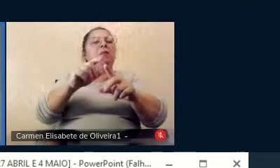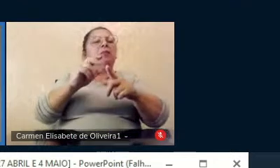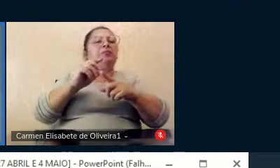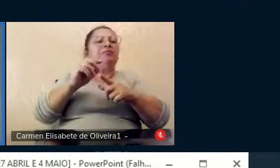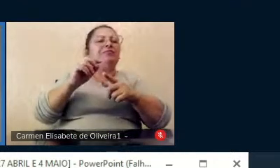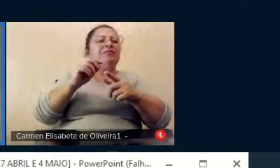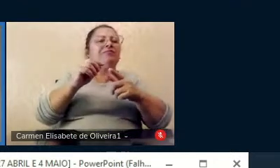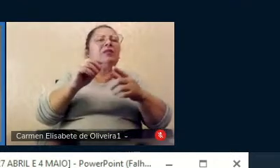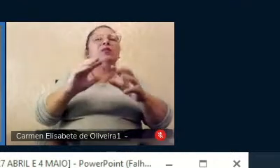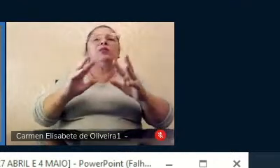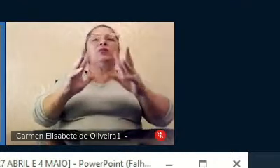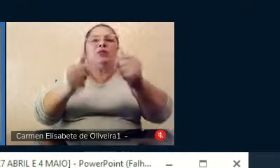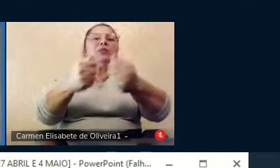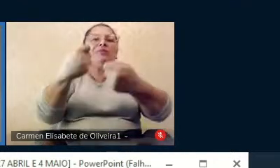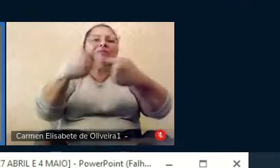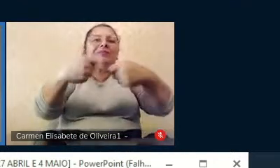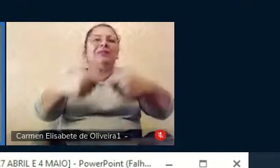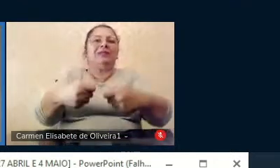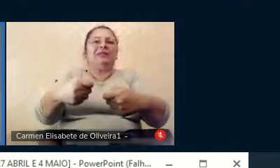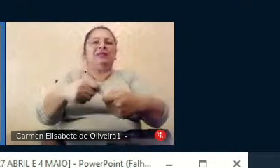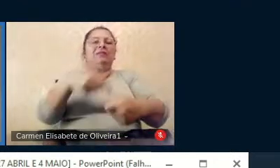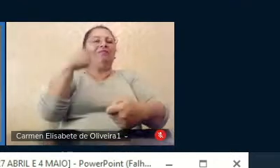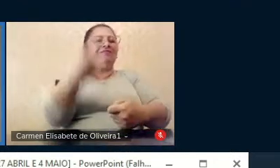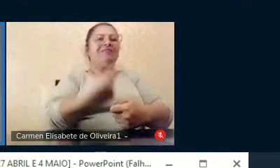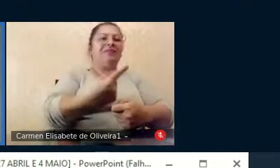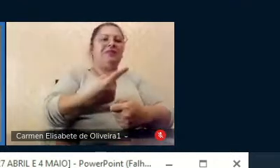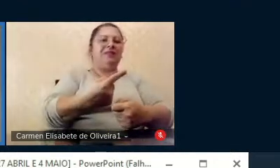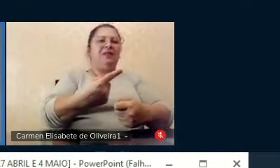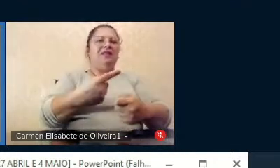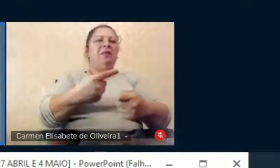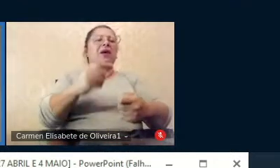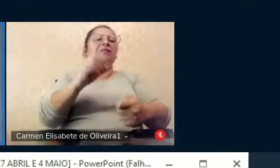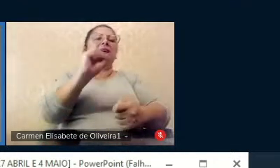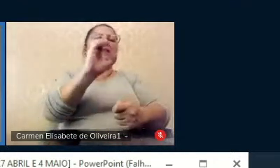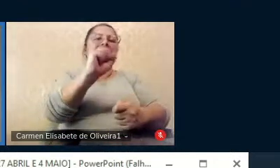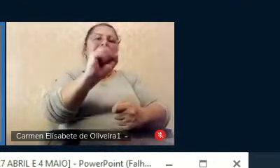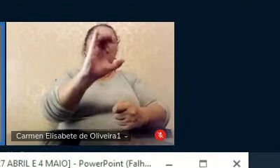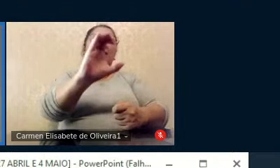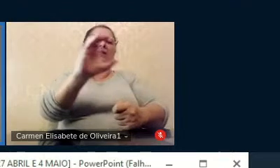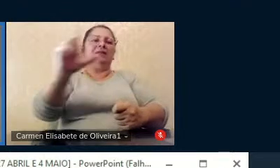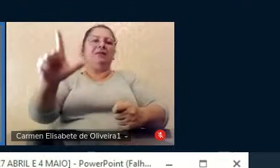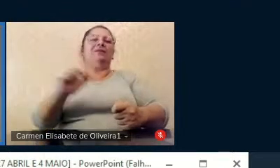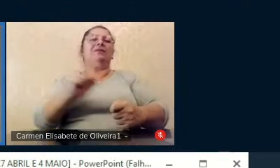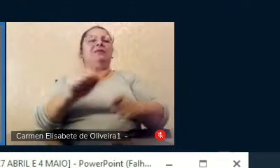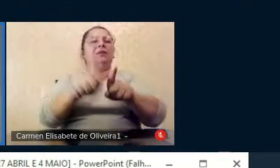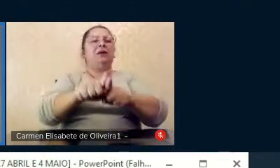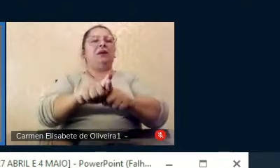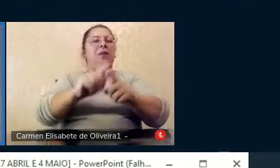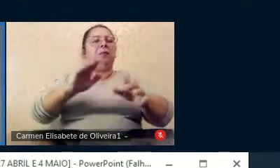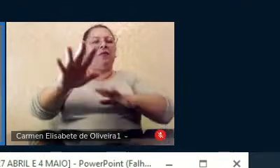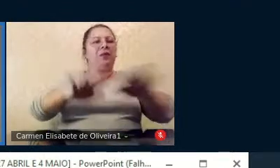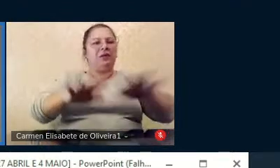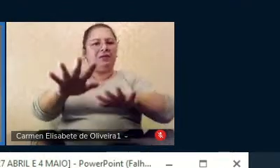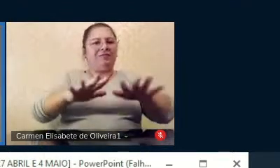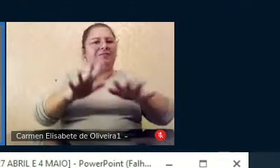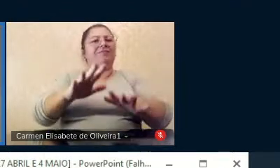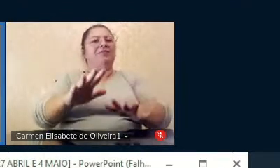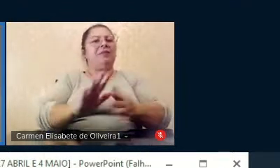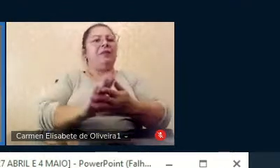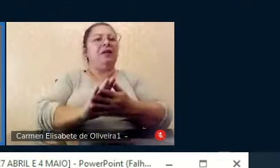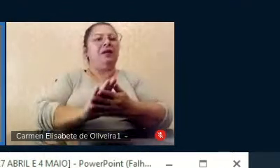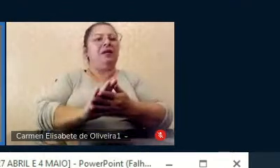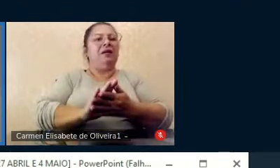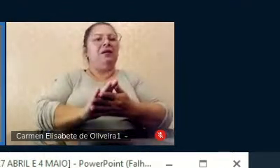a incorporação, antropomorfismo, classificadores, elementos não manuais e as perspectivas. São